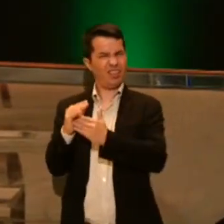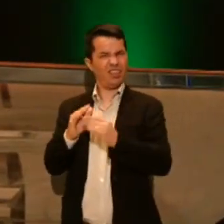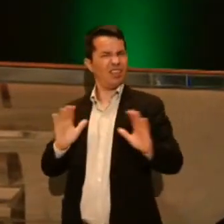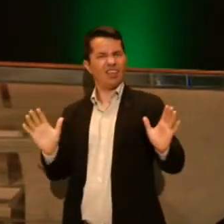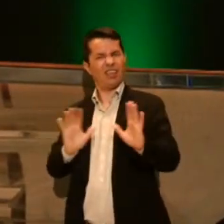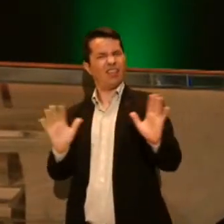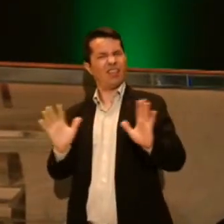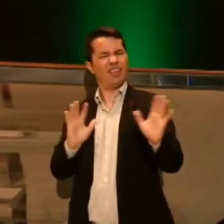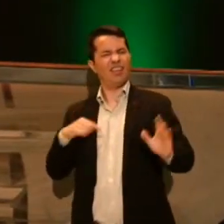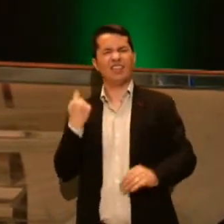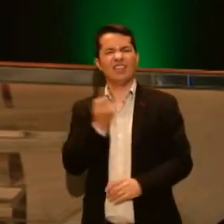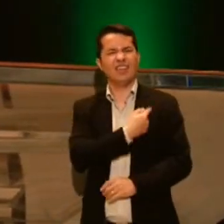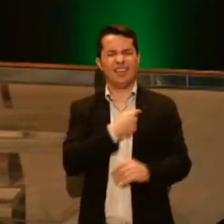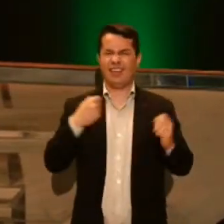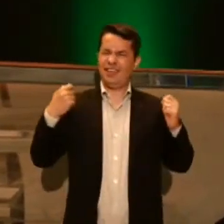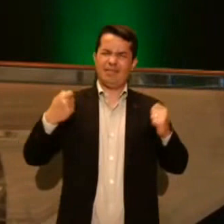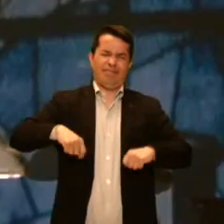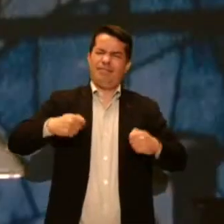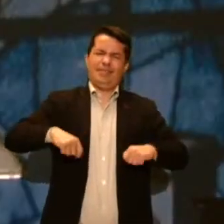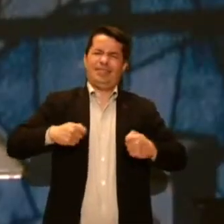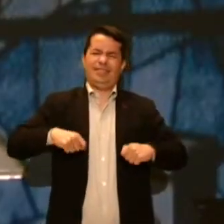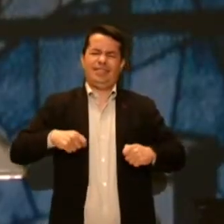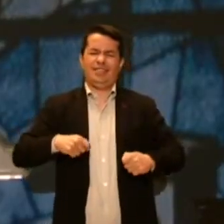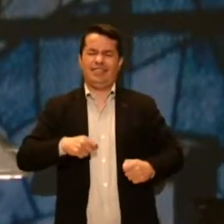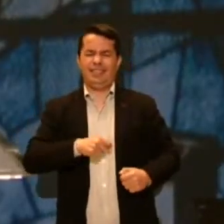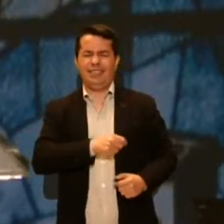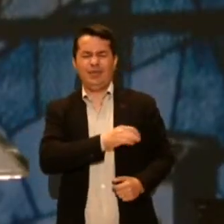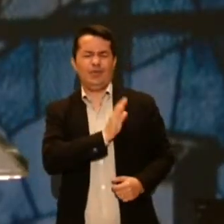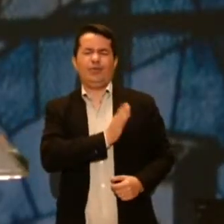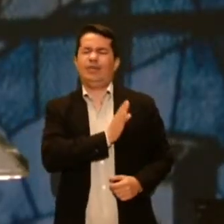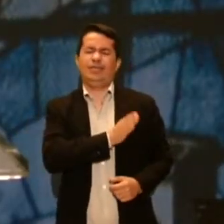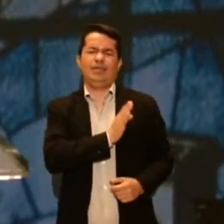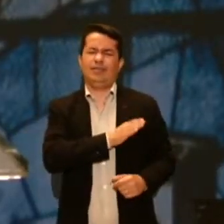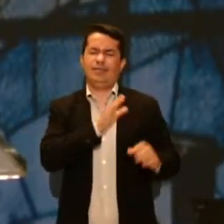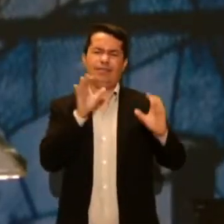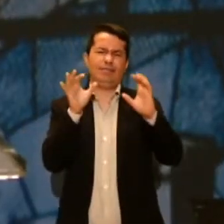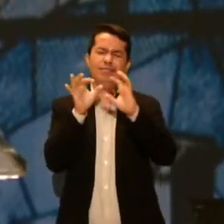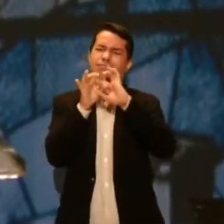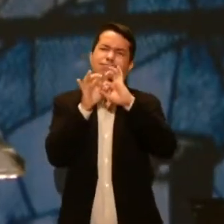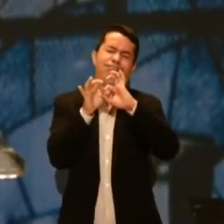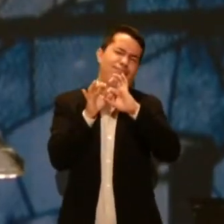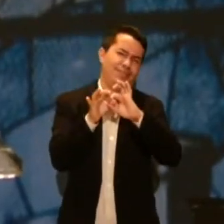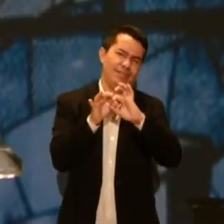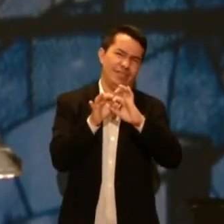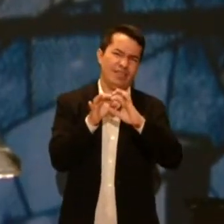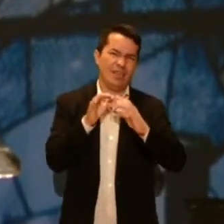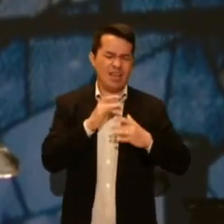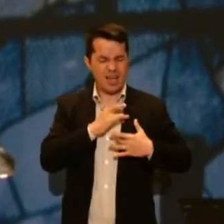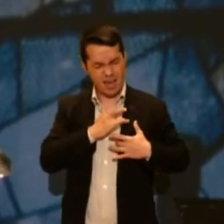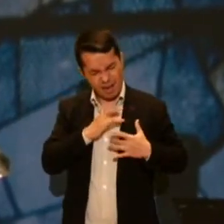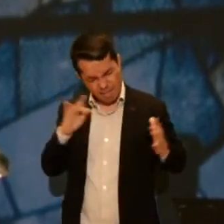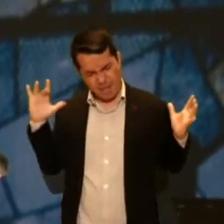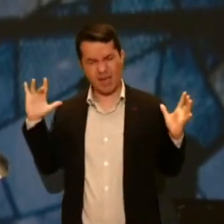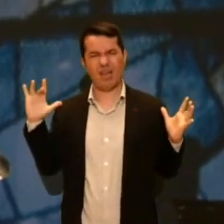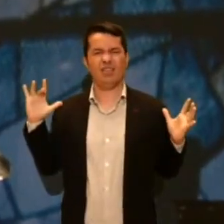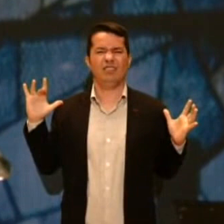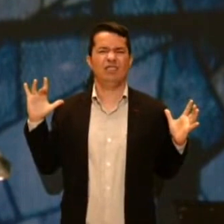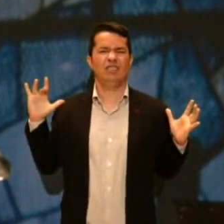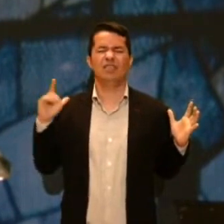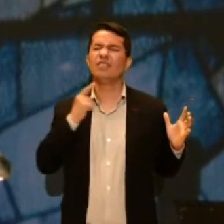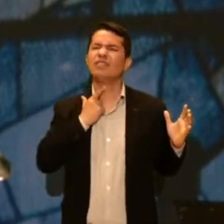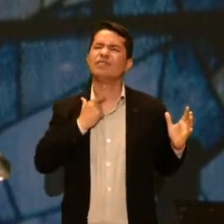alcançar a graça de Deus. Basta ter um coração parecido com a desses magos, que esteja aberto para